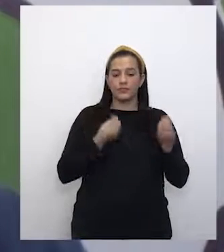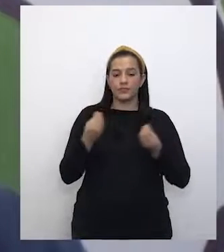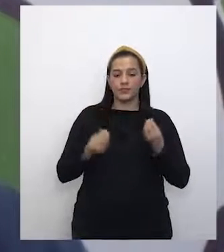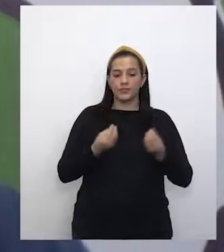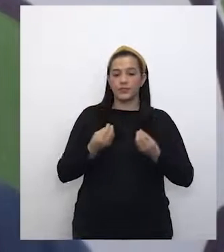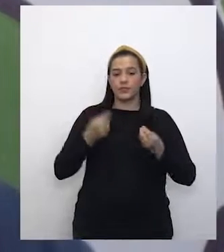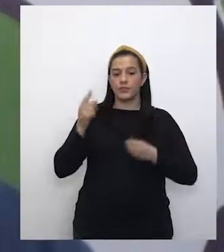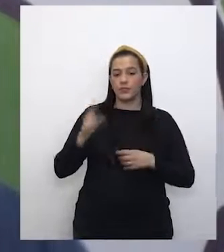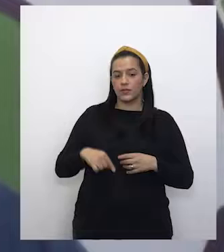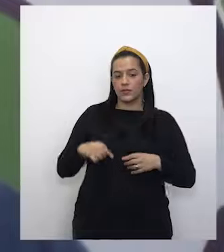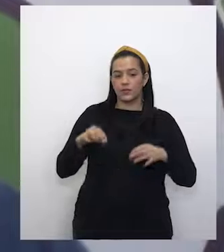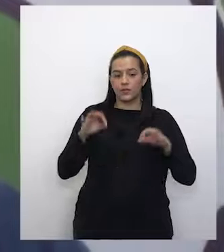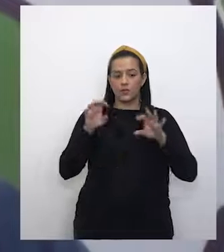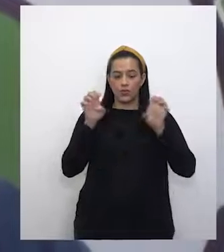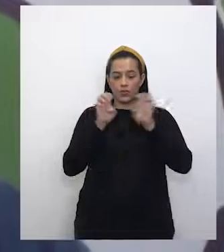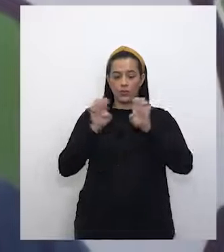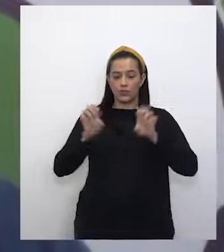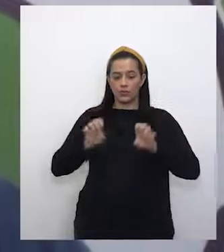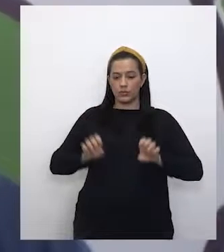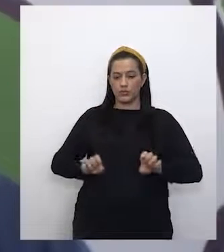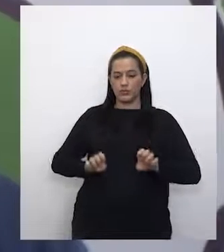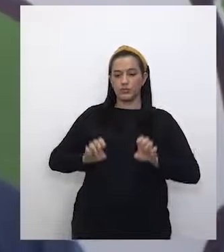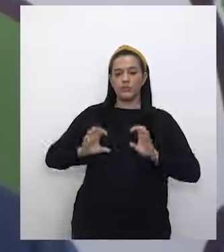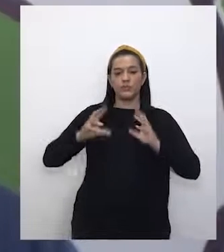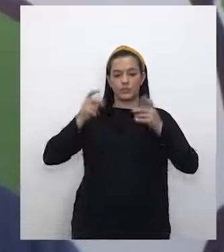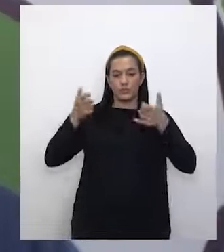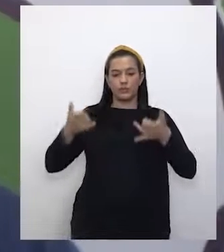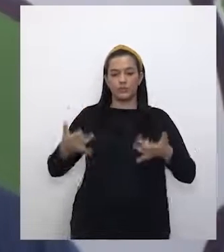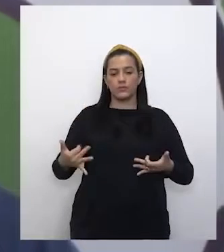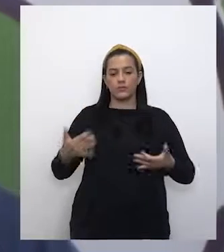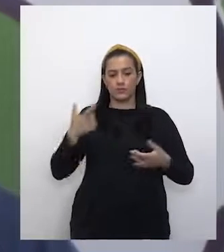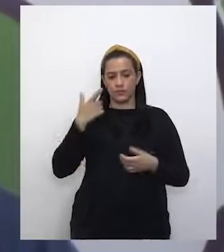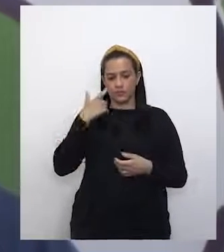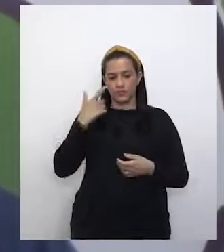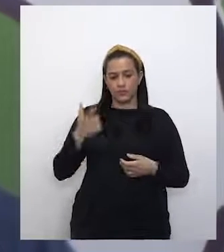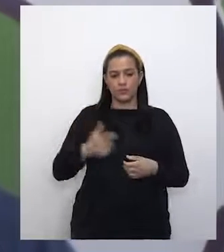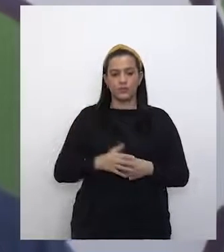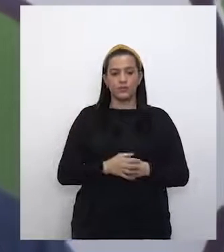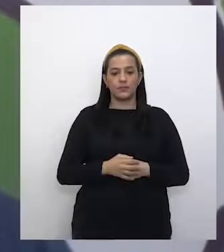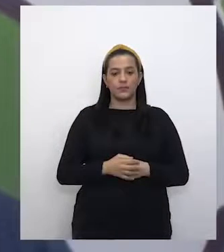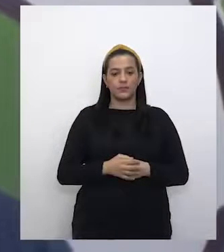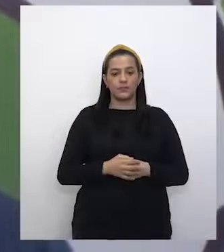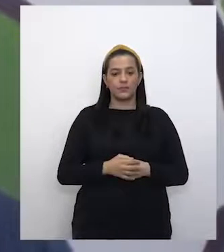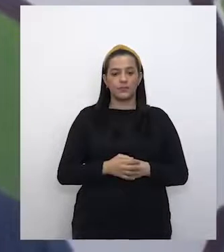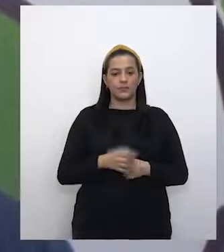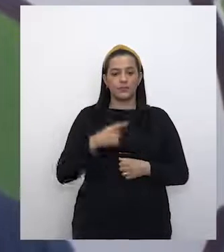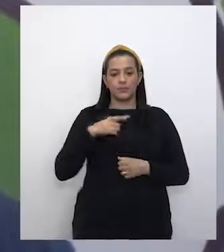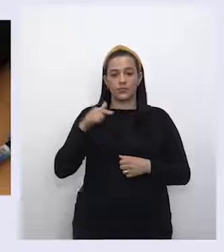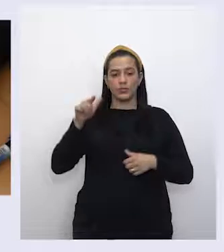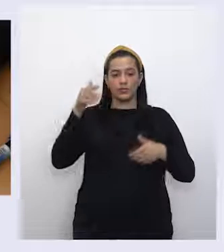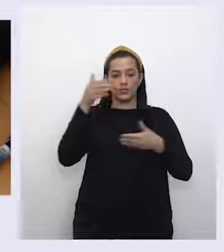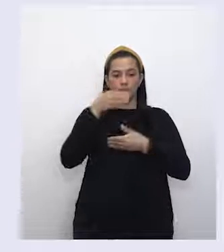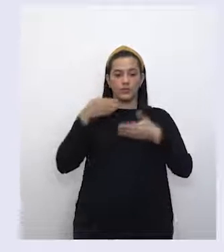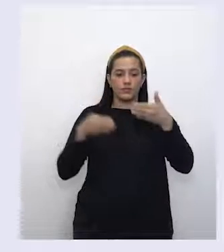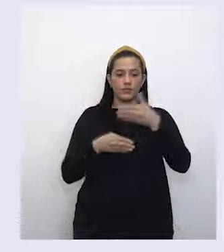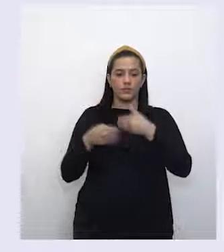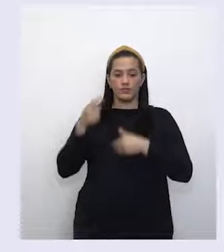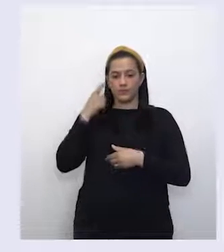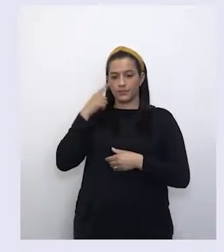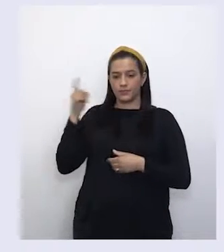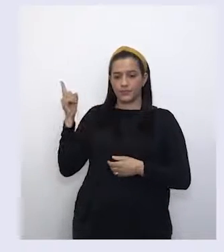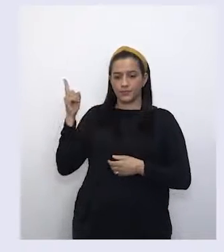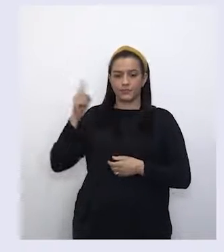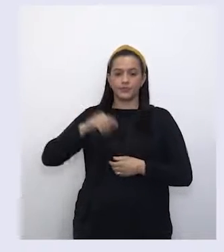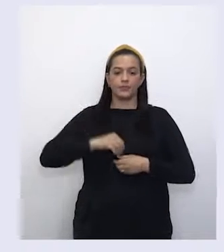o esquema elétrico para poder explicar melhor tudo isso. Vamos lá? O próximo slide.